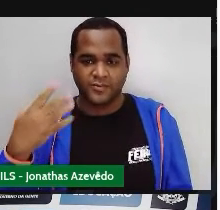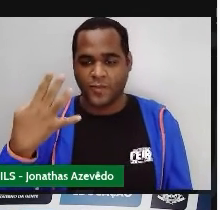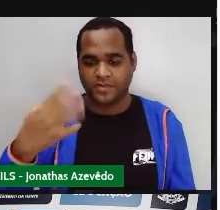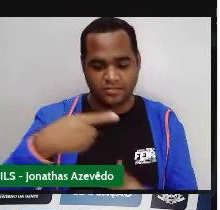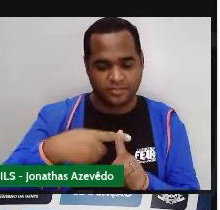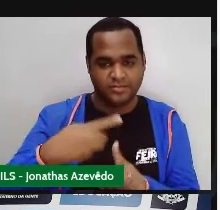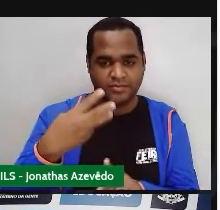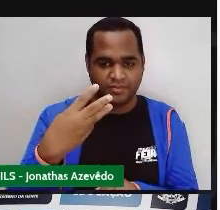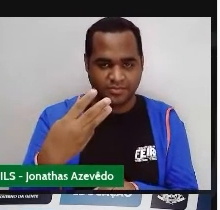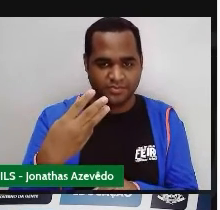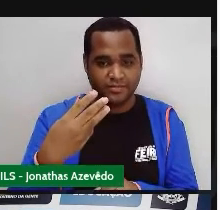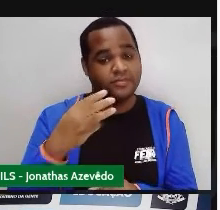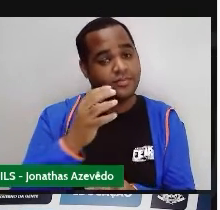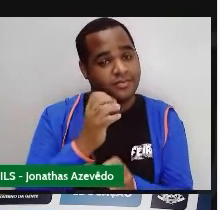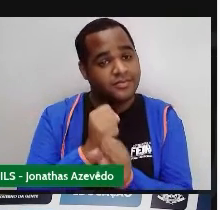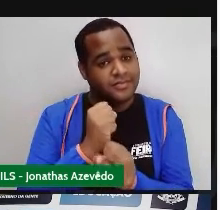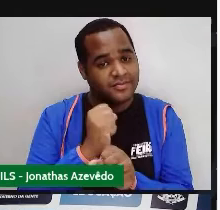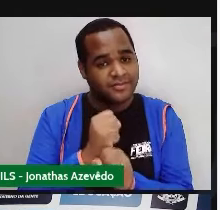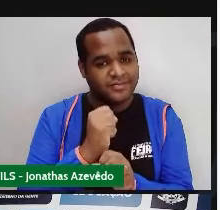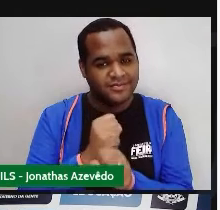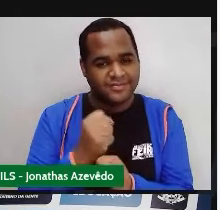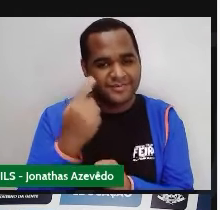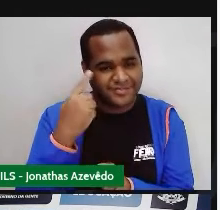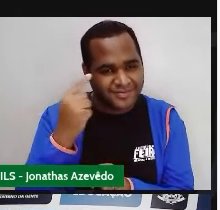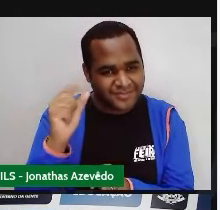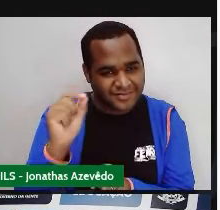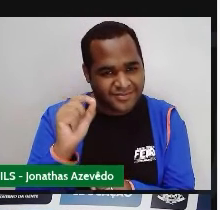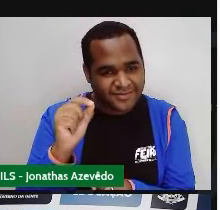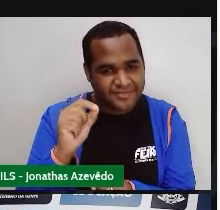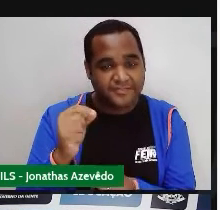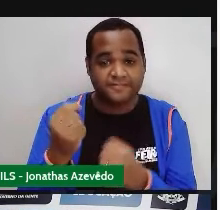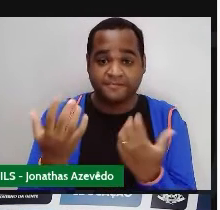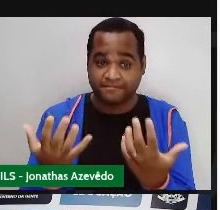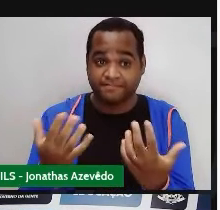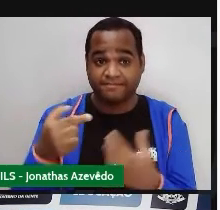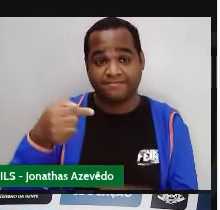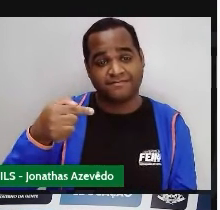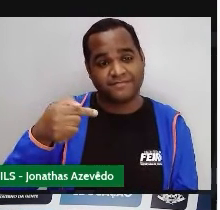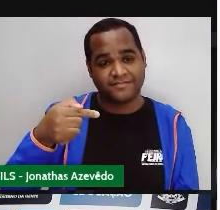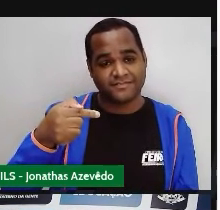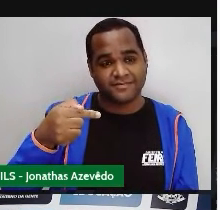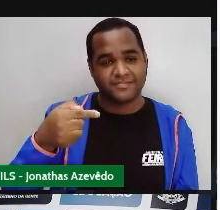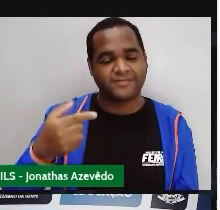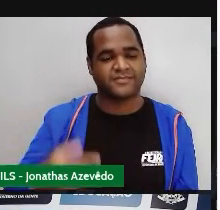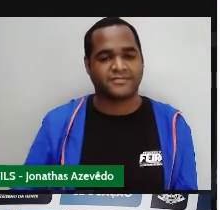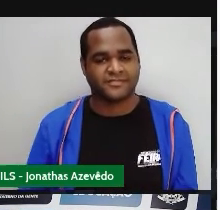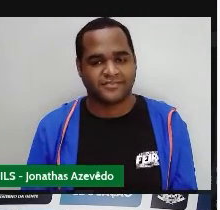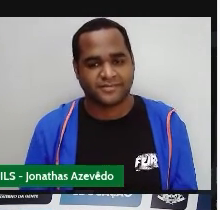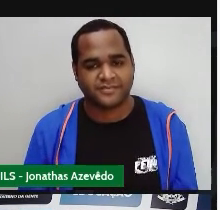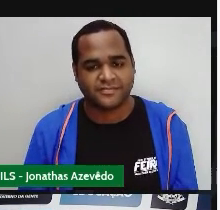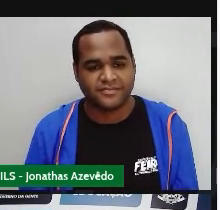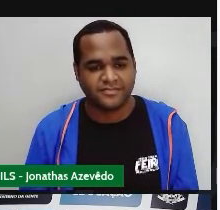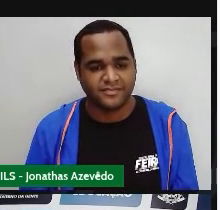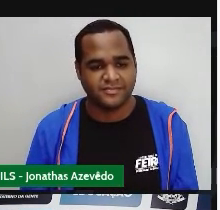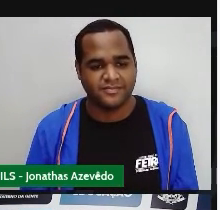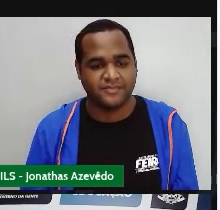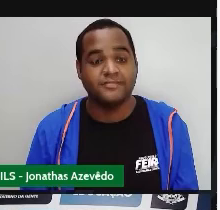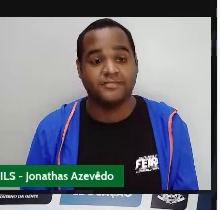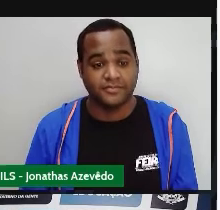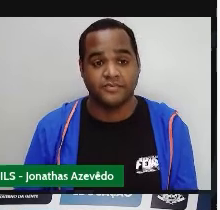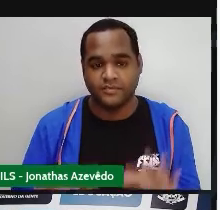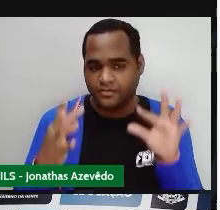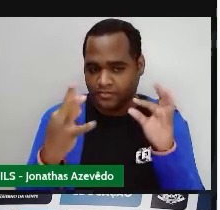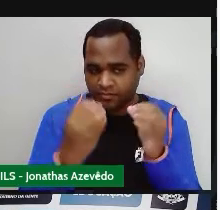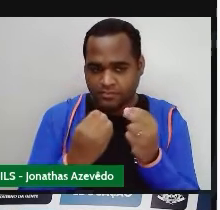4 ou seja quatro cubos o número ser mais um número P tem que dar 73 mais 47 então